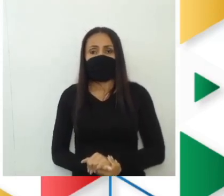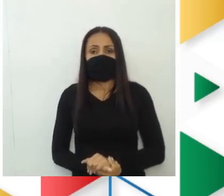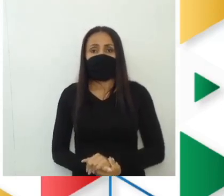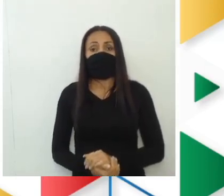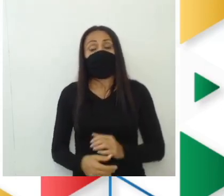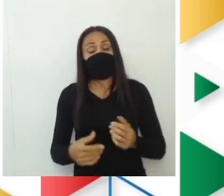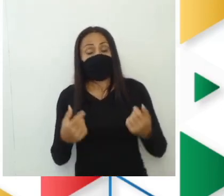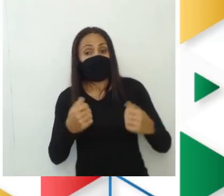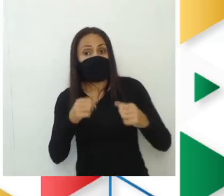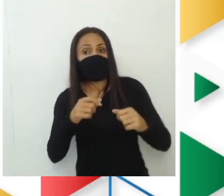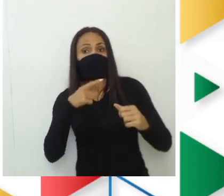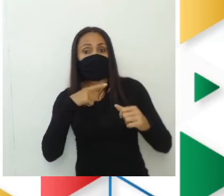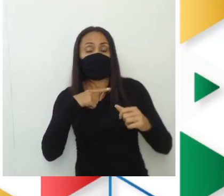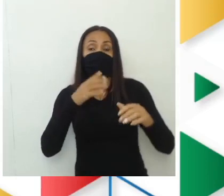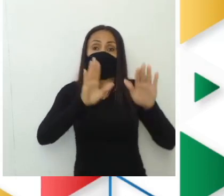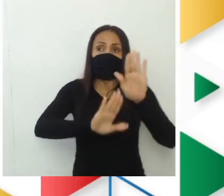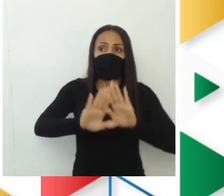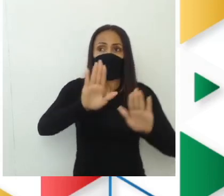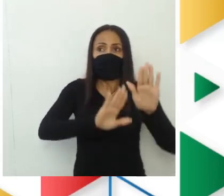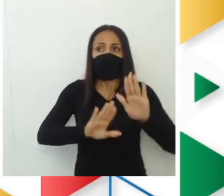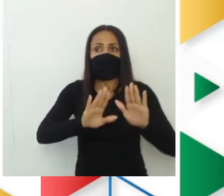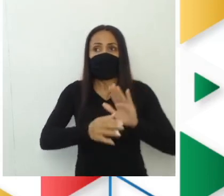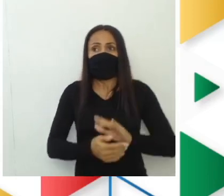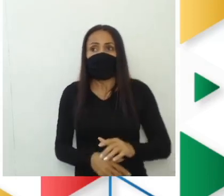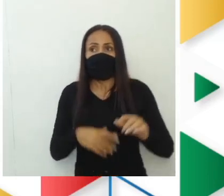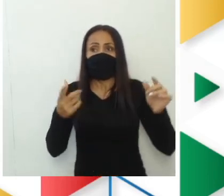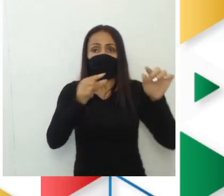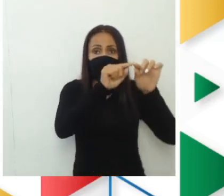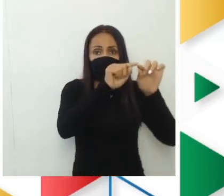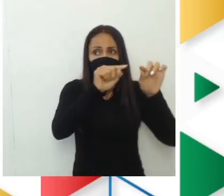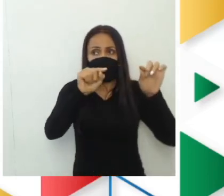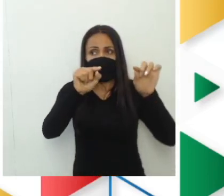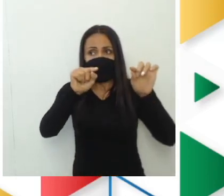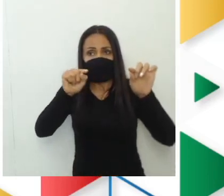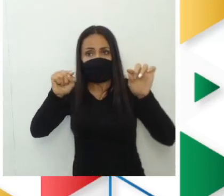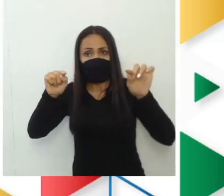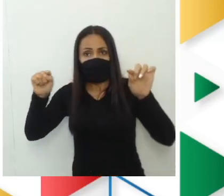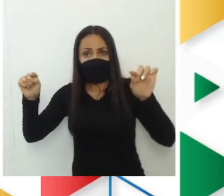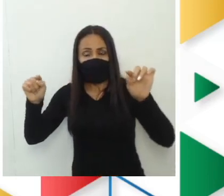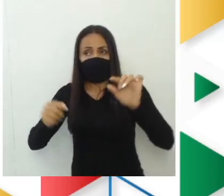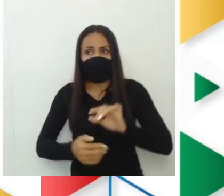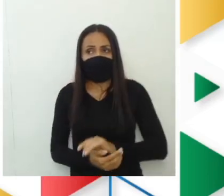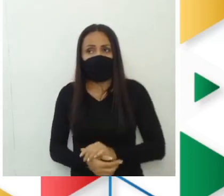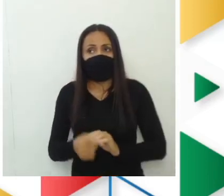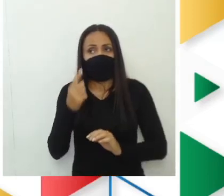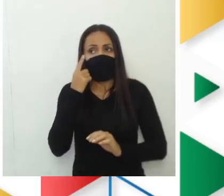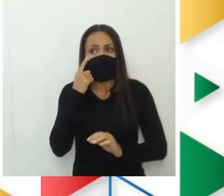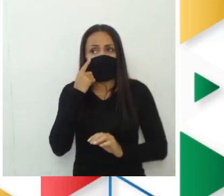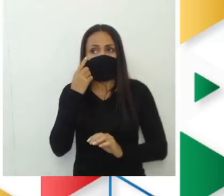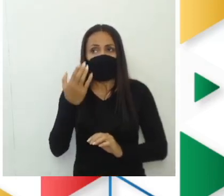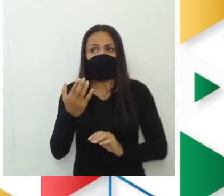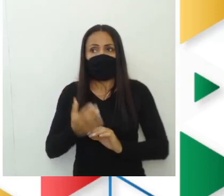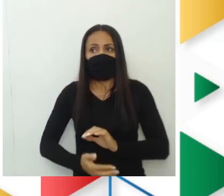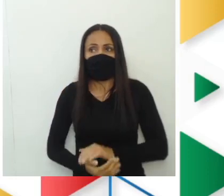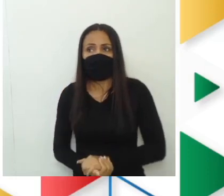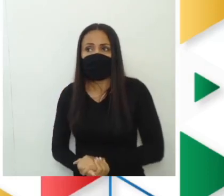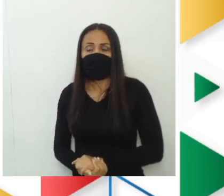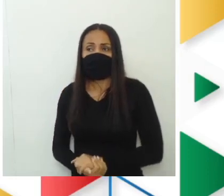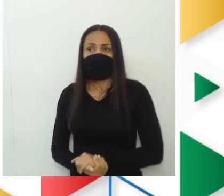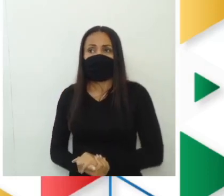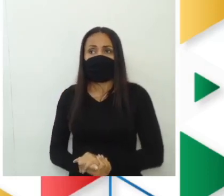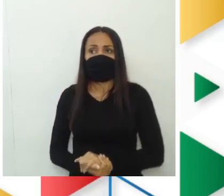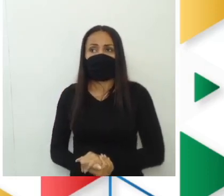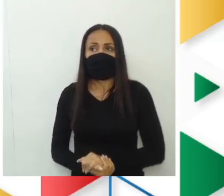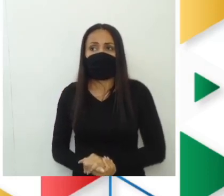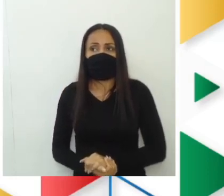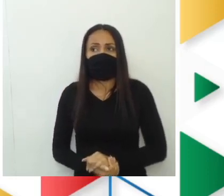porque temos números e símbolos na reta. Presta atenção comigo, observe a reta numérica e nela 3